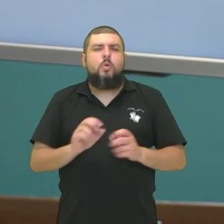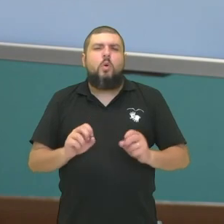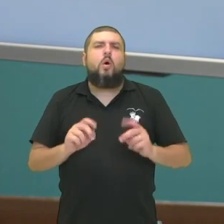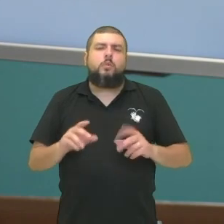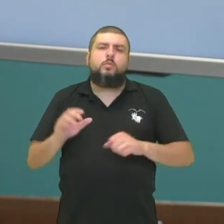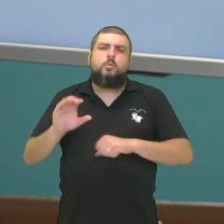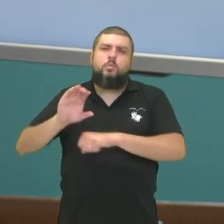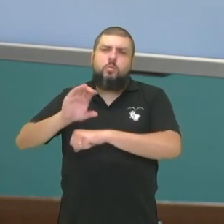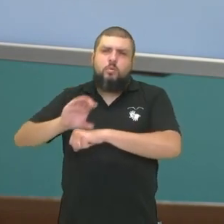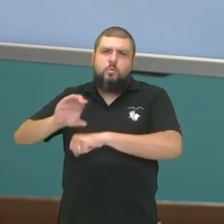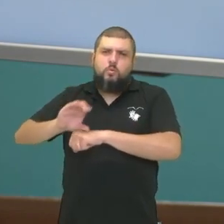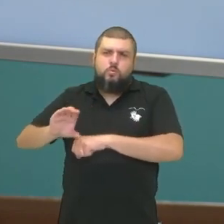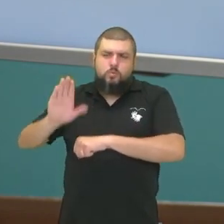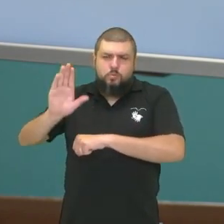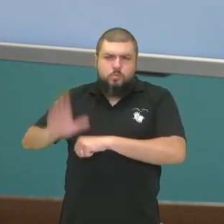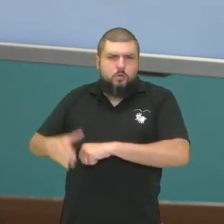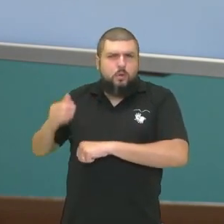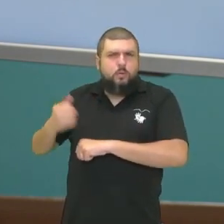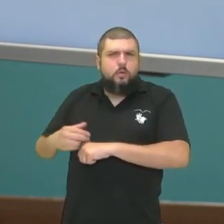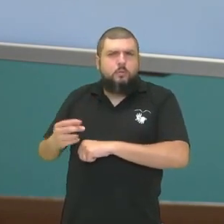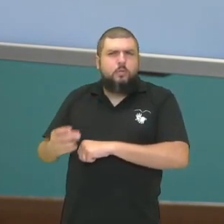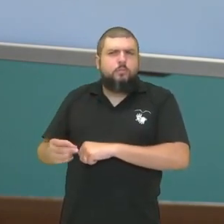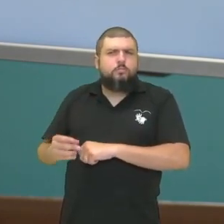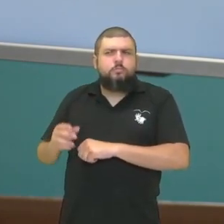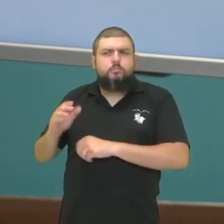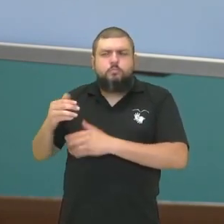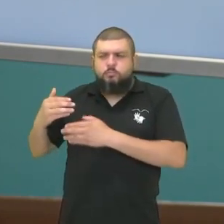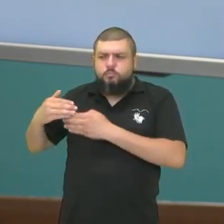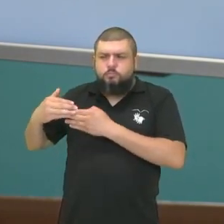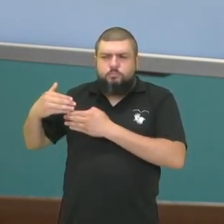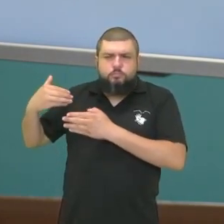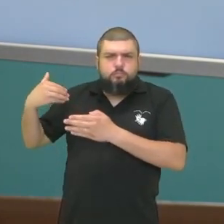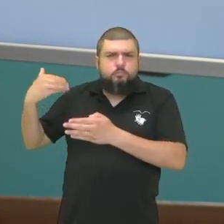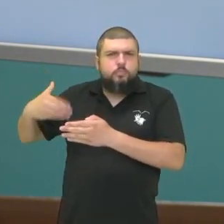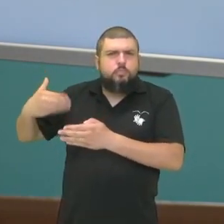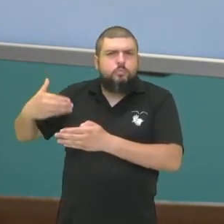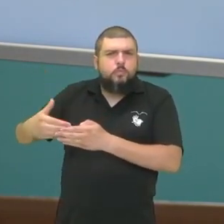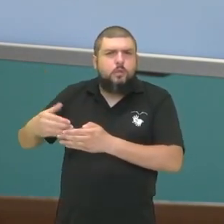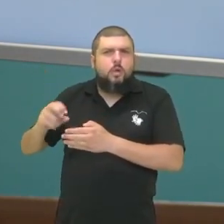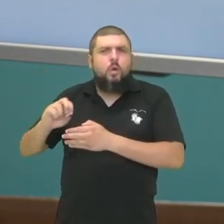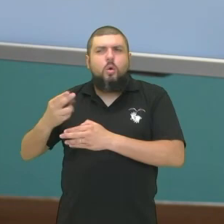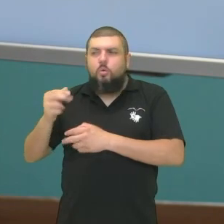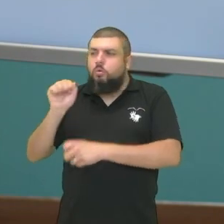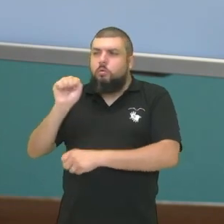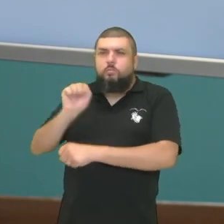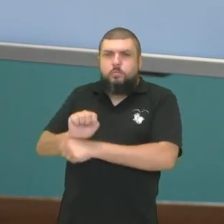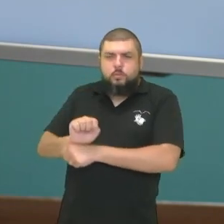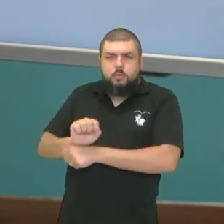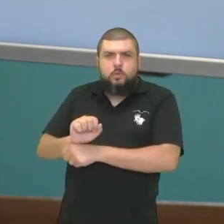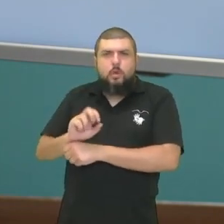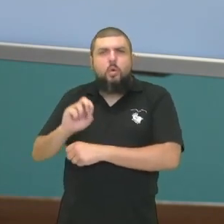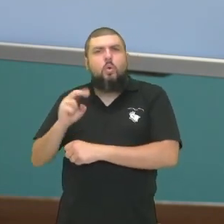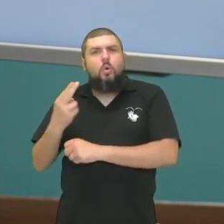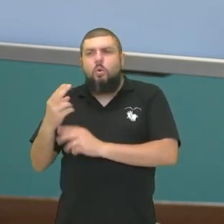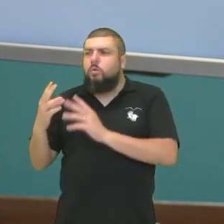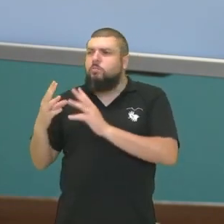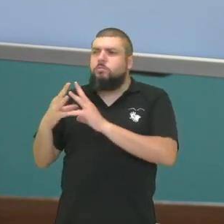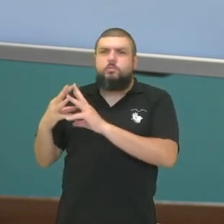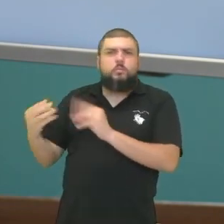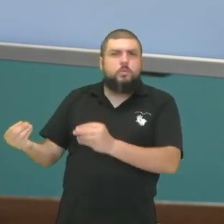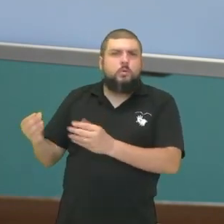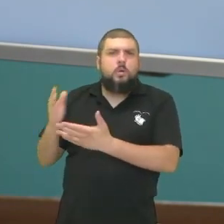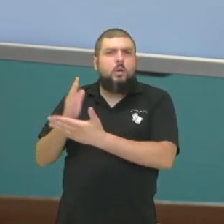tenha acontecido, já tenha tido algumas aulas, ou o curso tenha parado, não existe mais, mas ele está sendo noticiado, ele